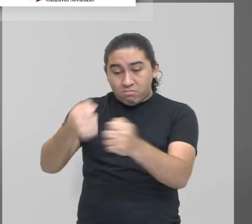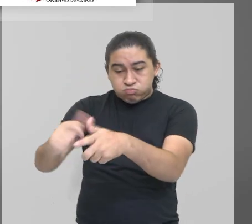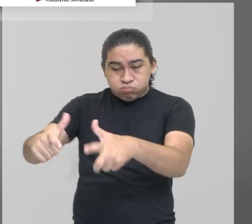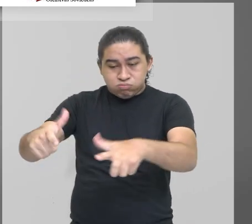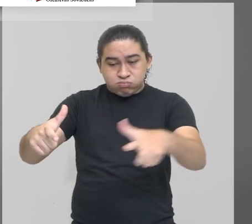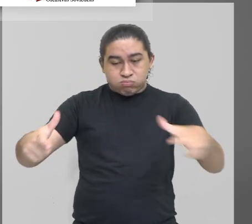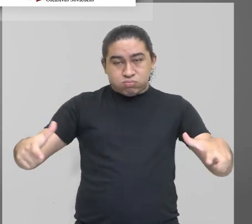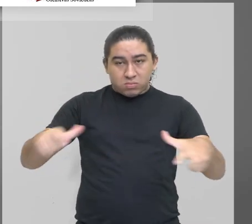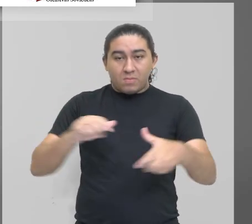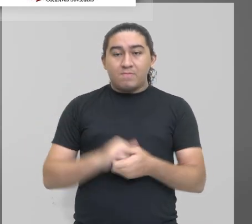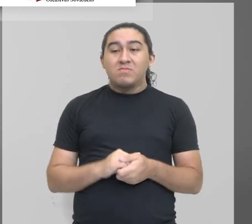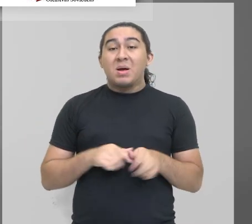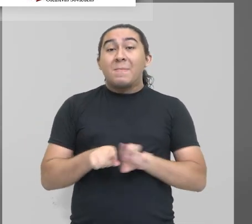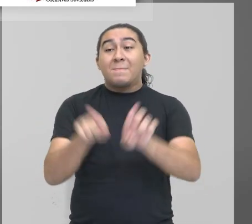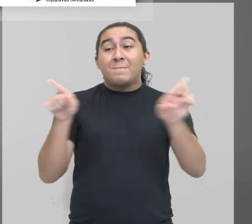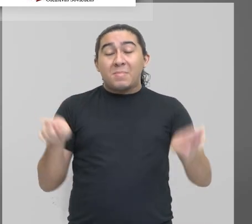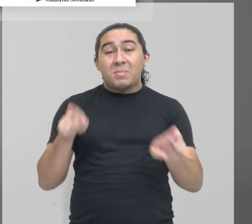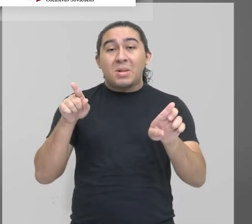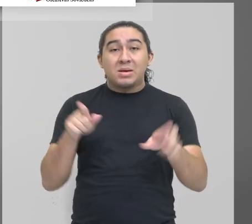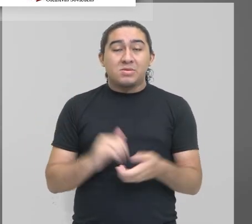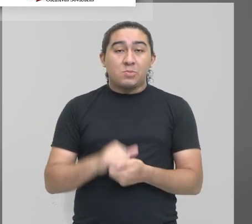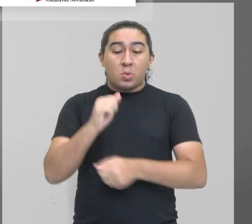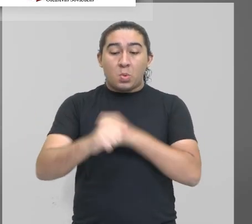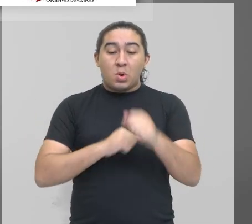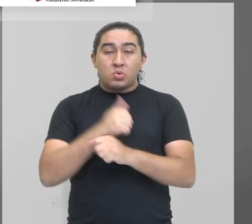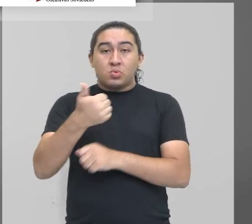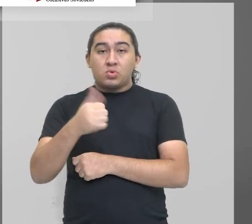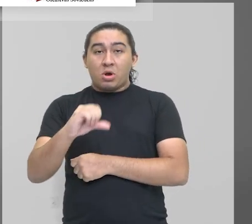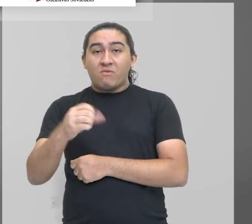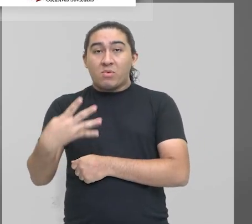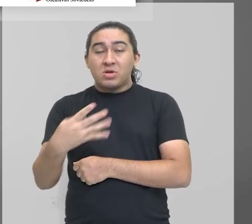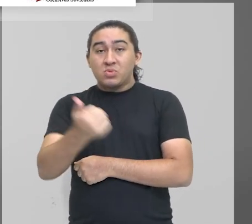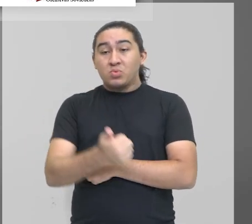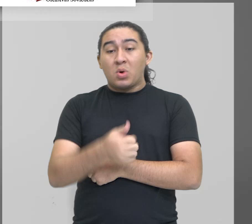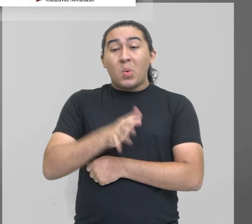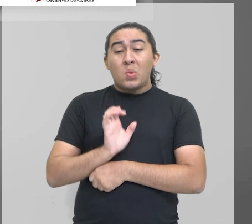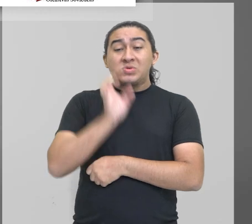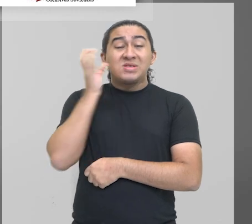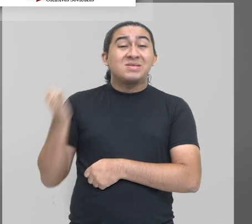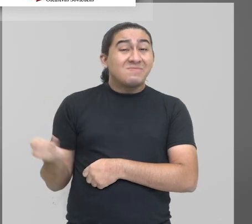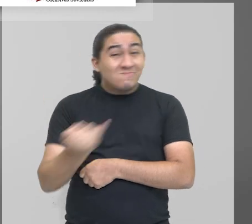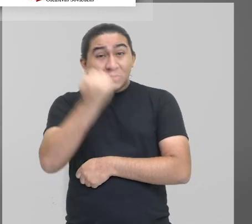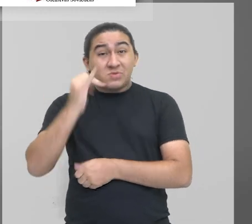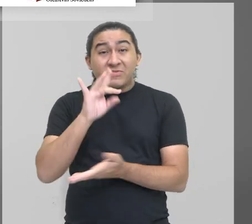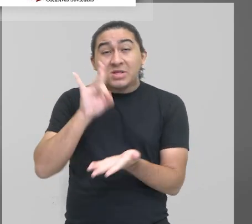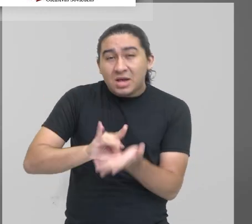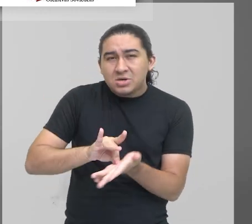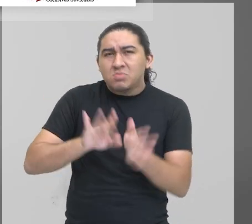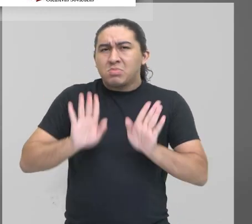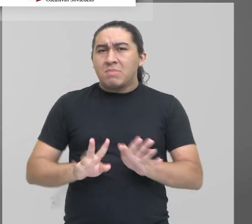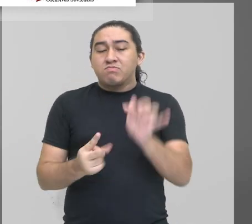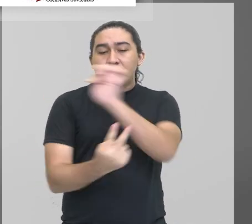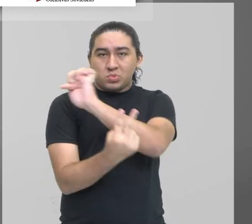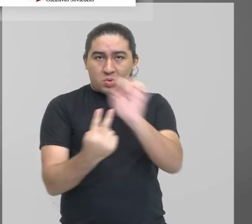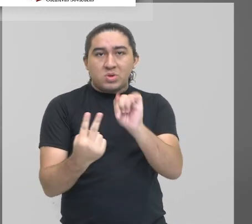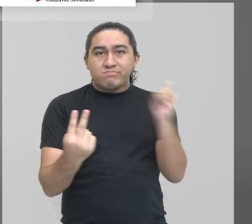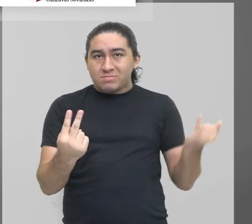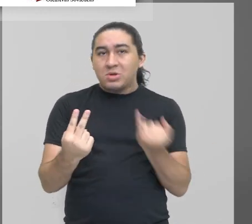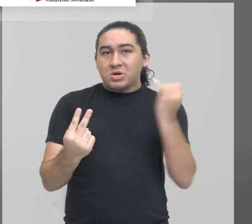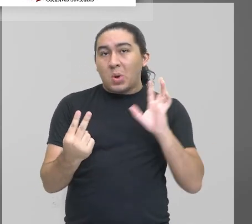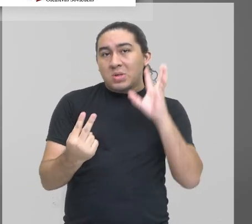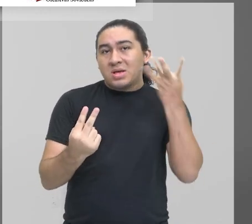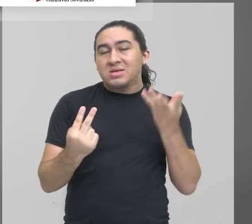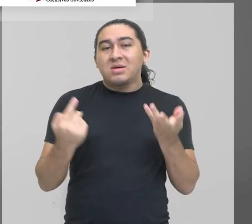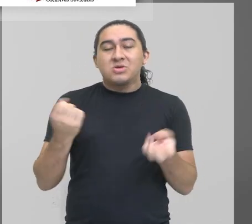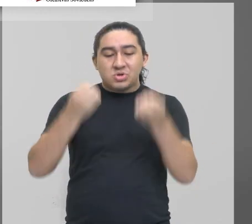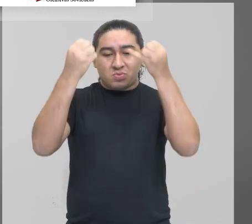nazista. Mas em 1941 acontece um fato importantíssimo. Ou melhor, dois fatos importantes que